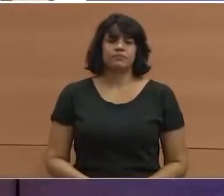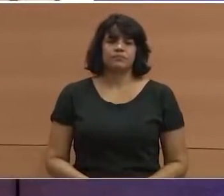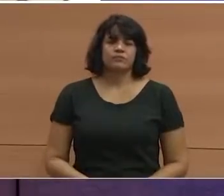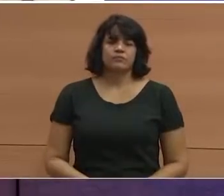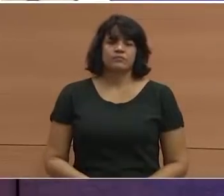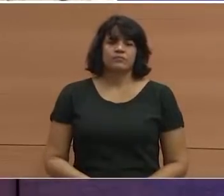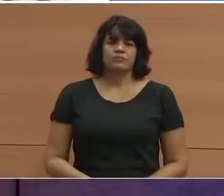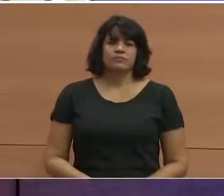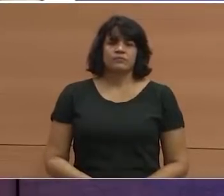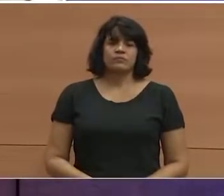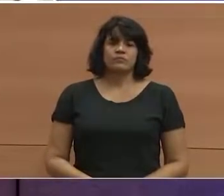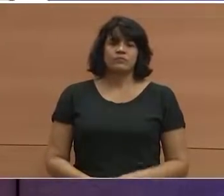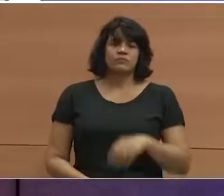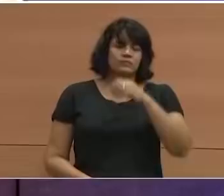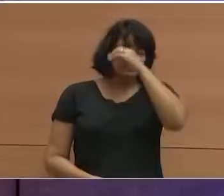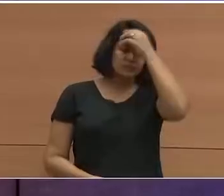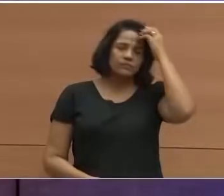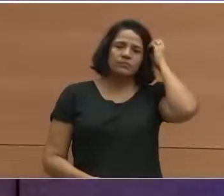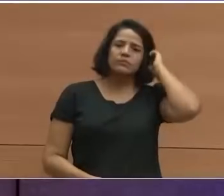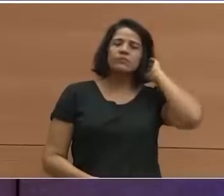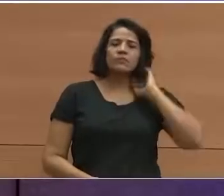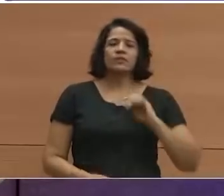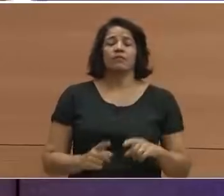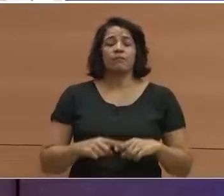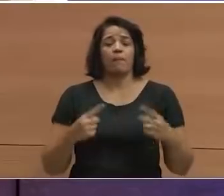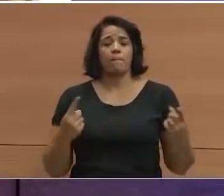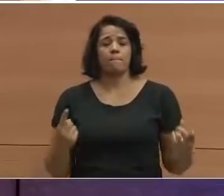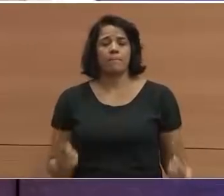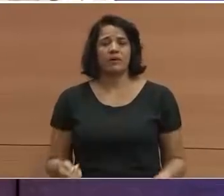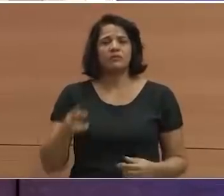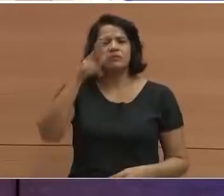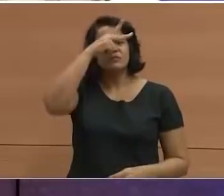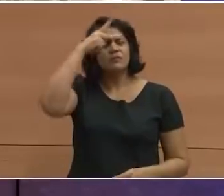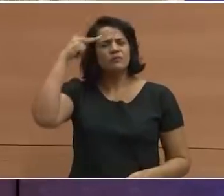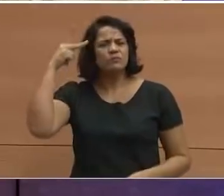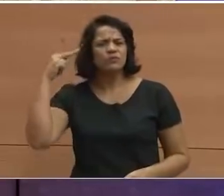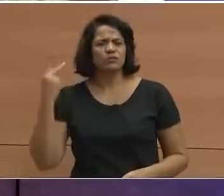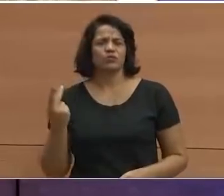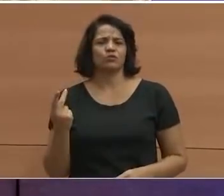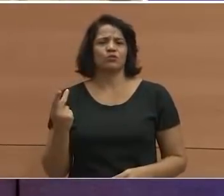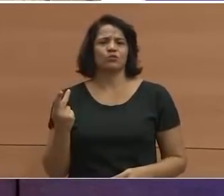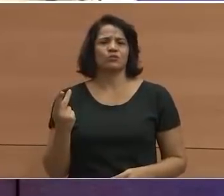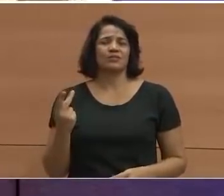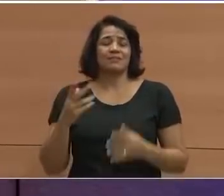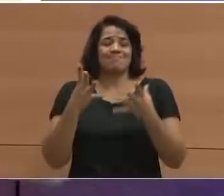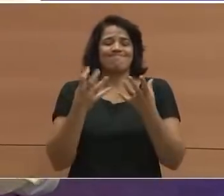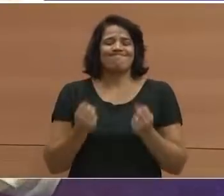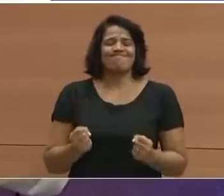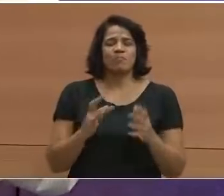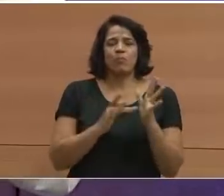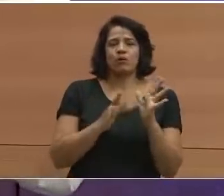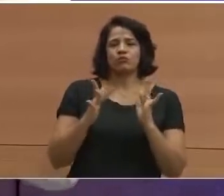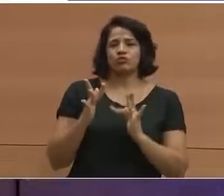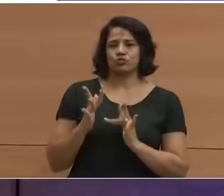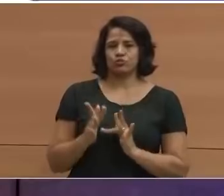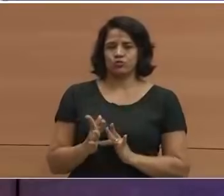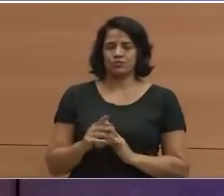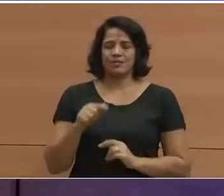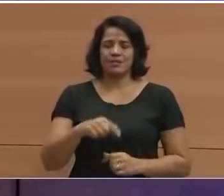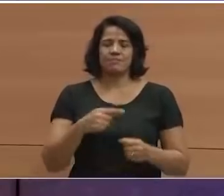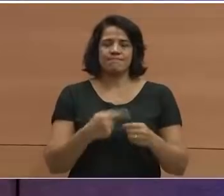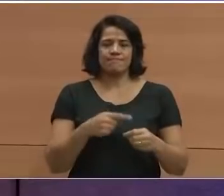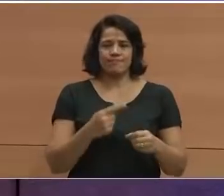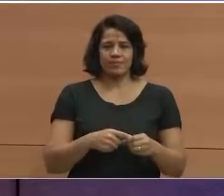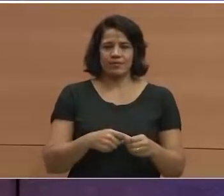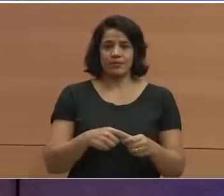que foram convertidos pelo evangelho de Paulo em Corinto, eles passaram a admirar